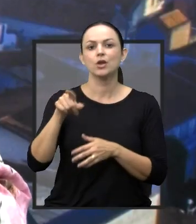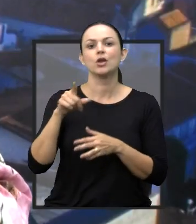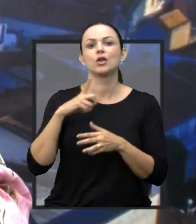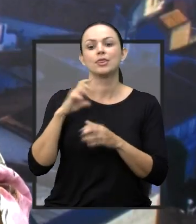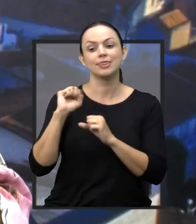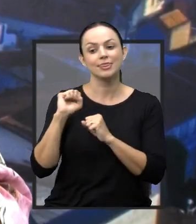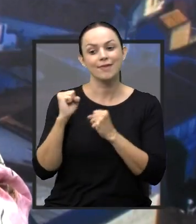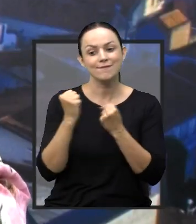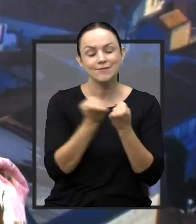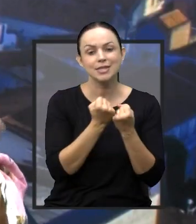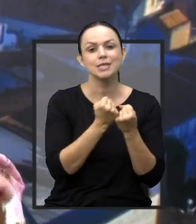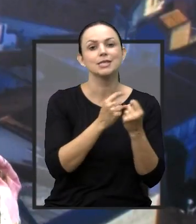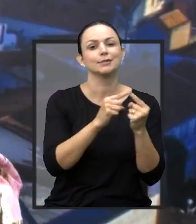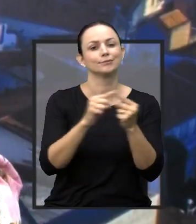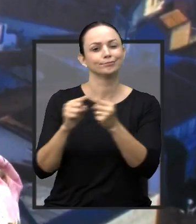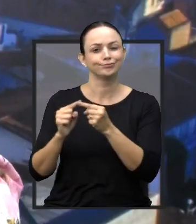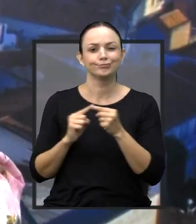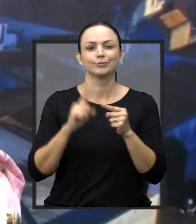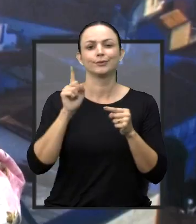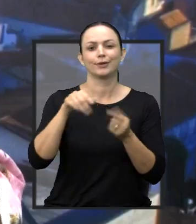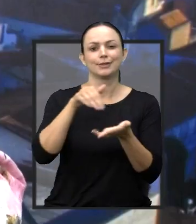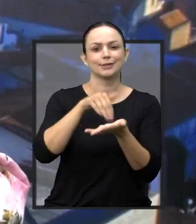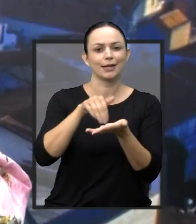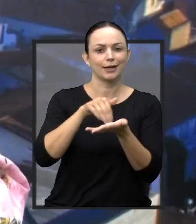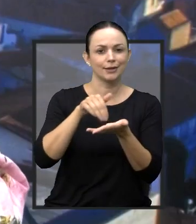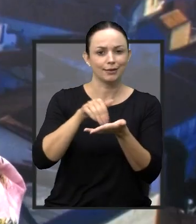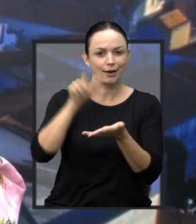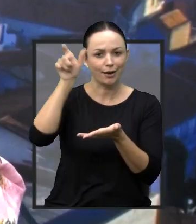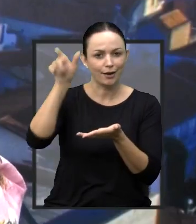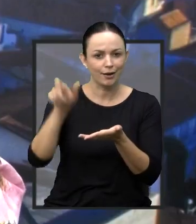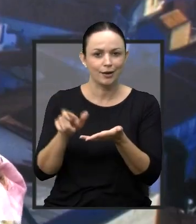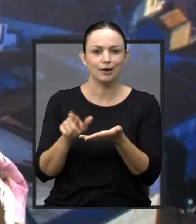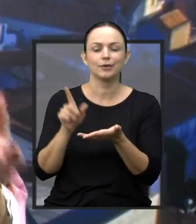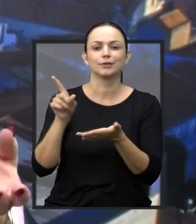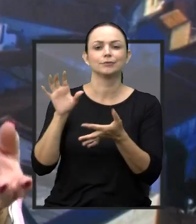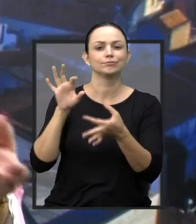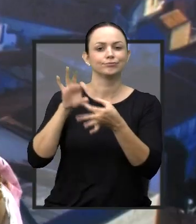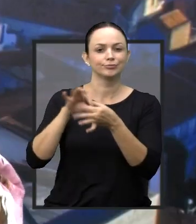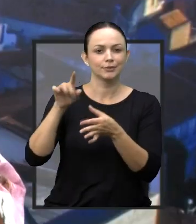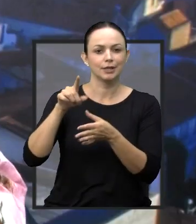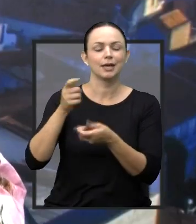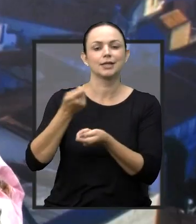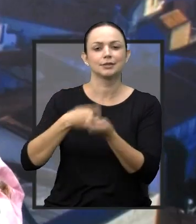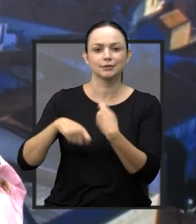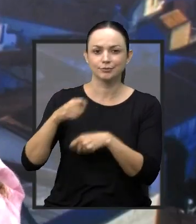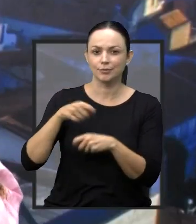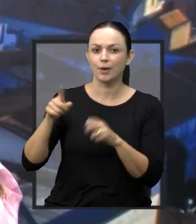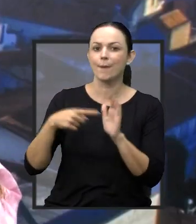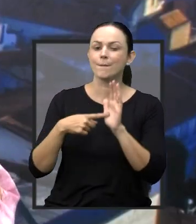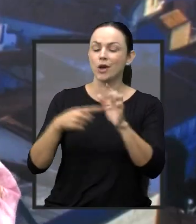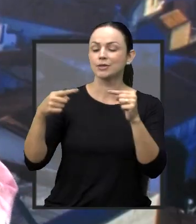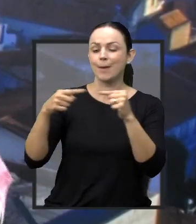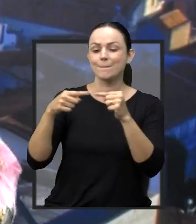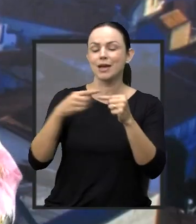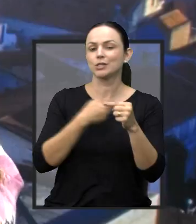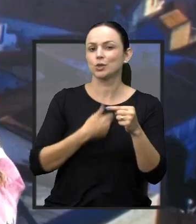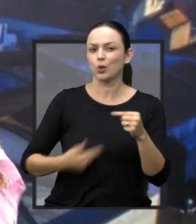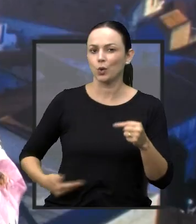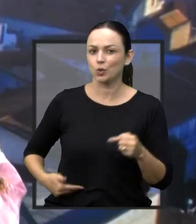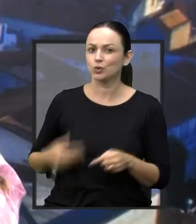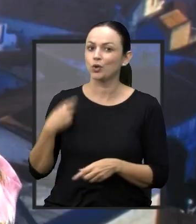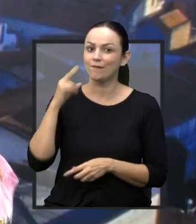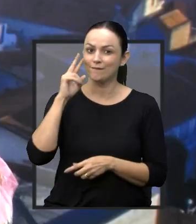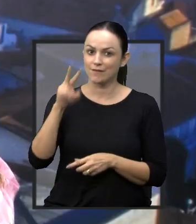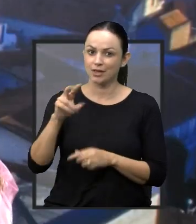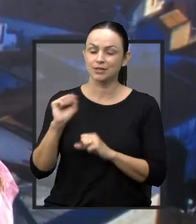muito contundente, né, do secretário, todos vinculados à administração, eles se apresentam como base do governo e nós vimos